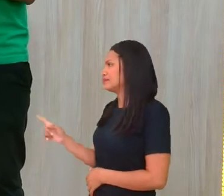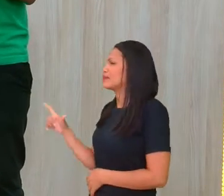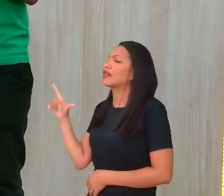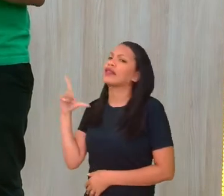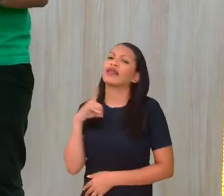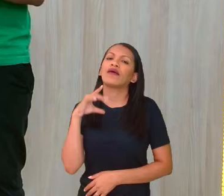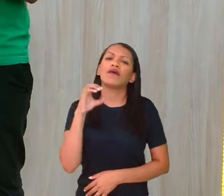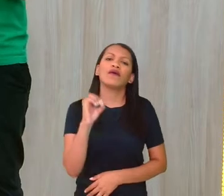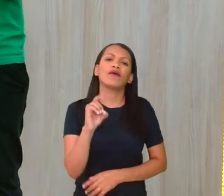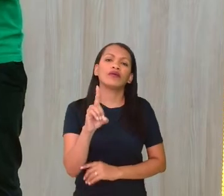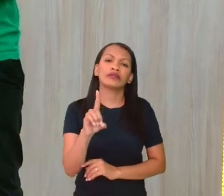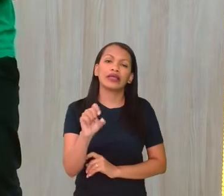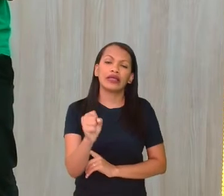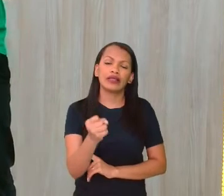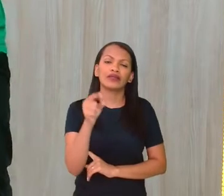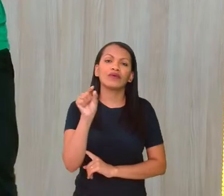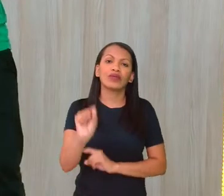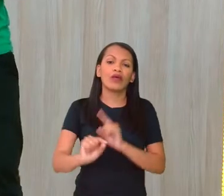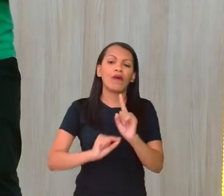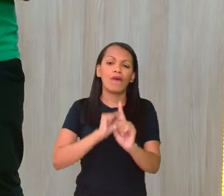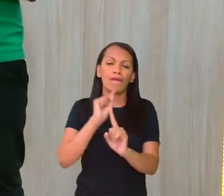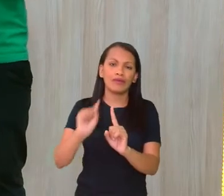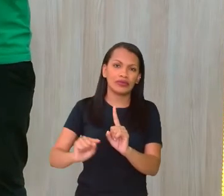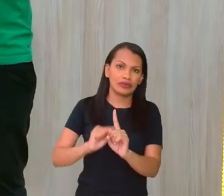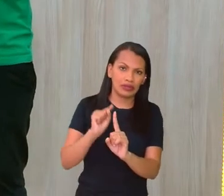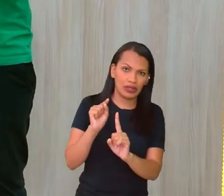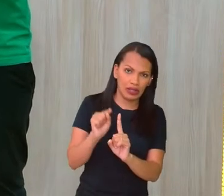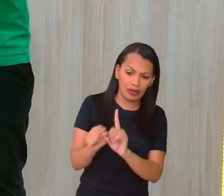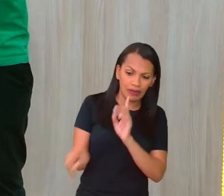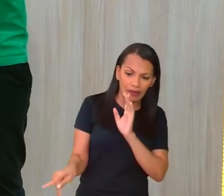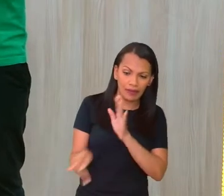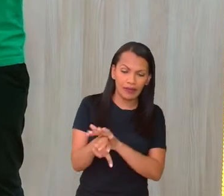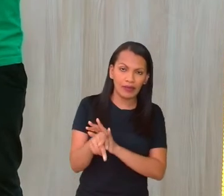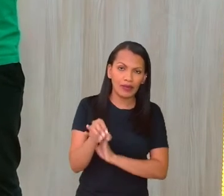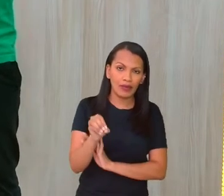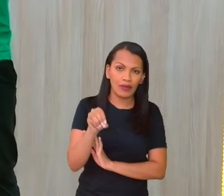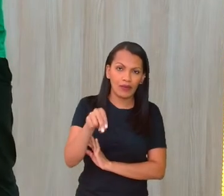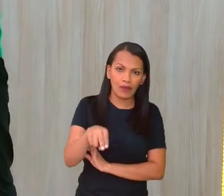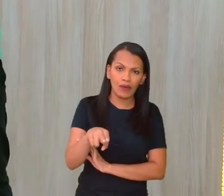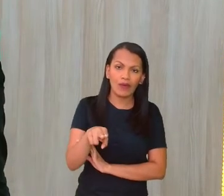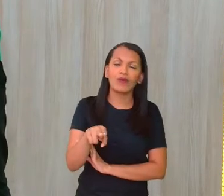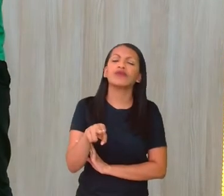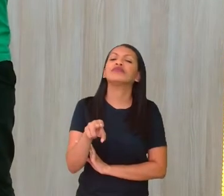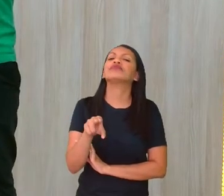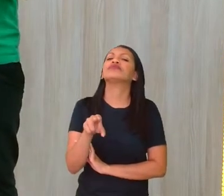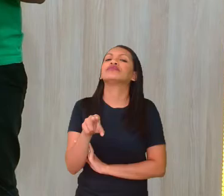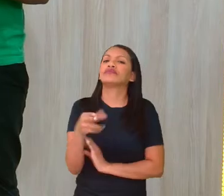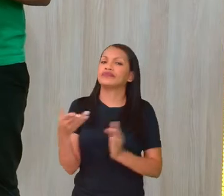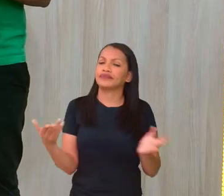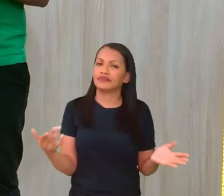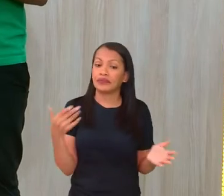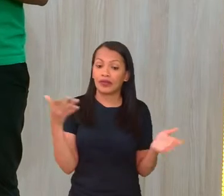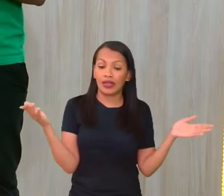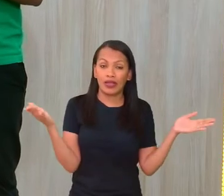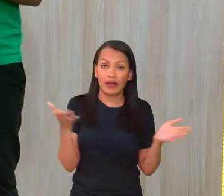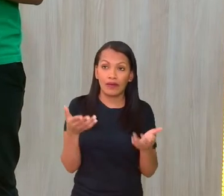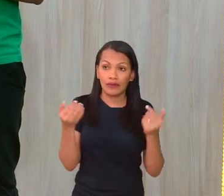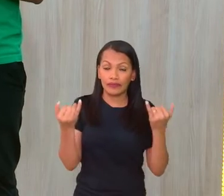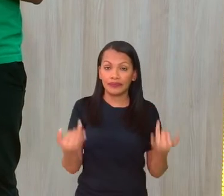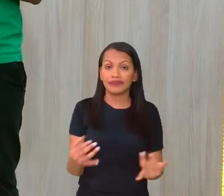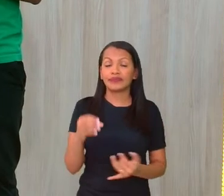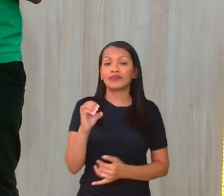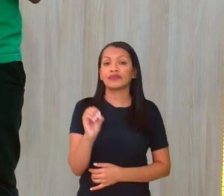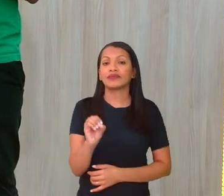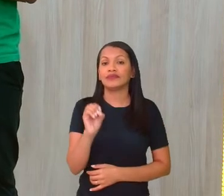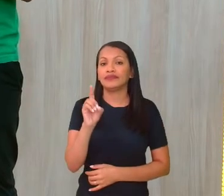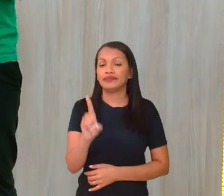objetivos estabelecidos pela ONU, né? Então, a gente já falou aqui da ONU quando falou do IPCC, e agora falando dos ODS, né?